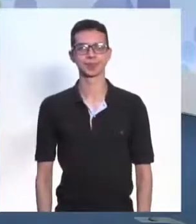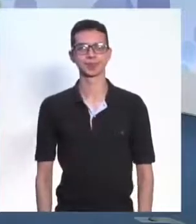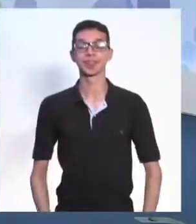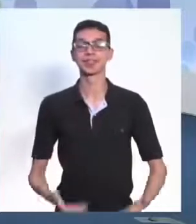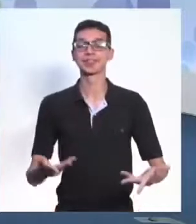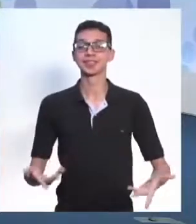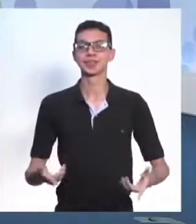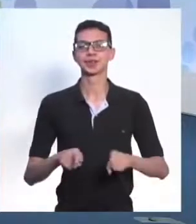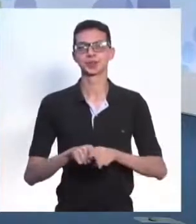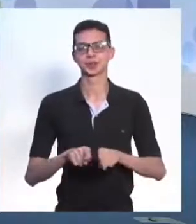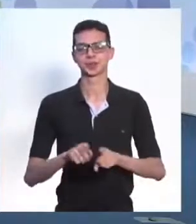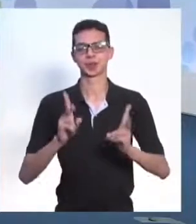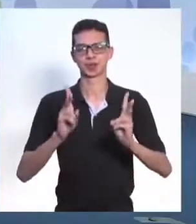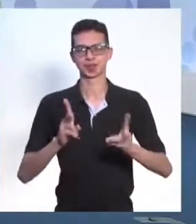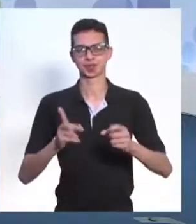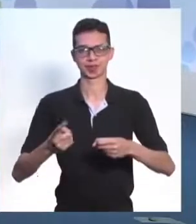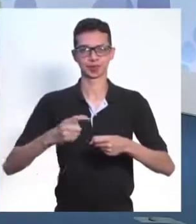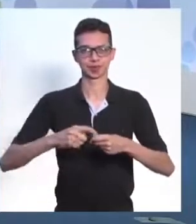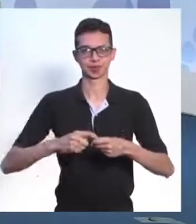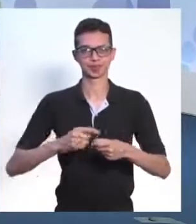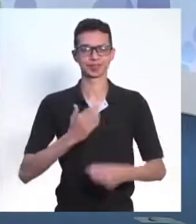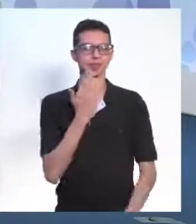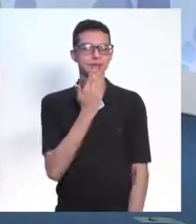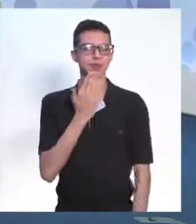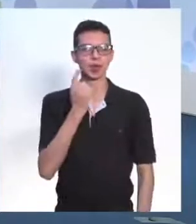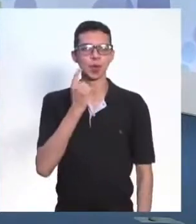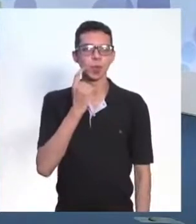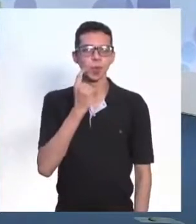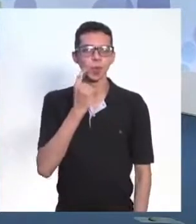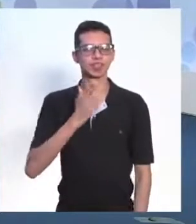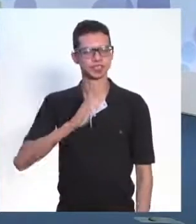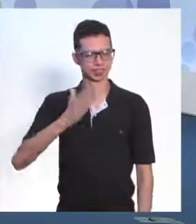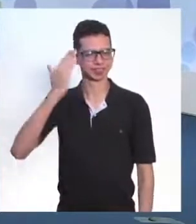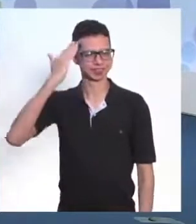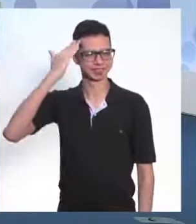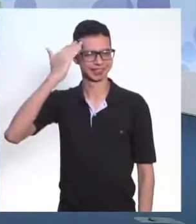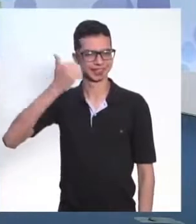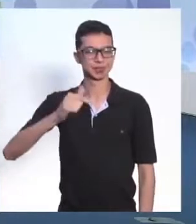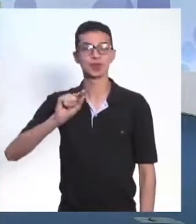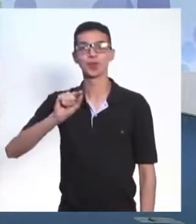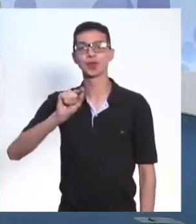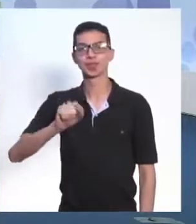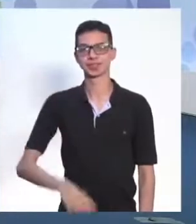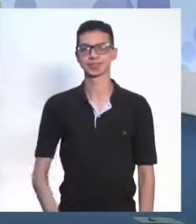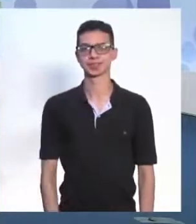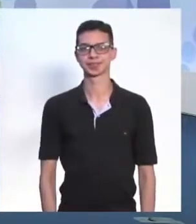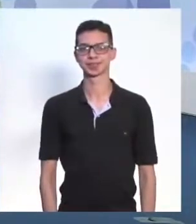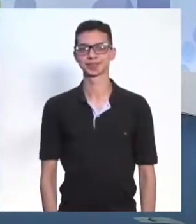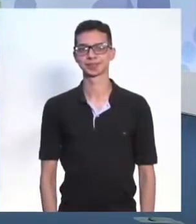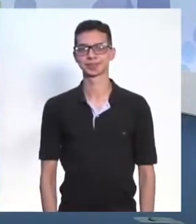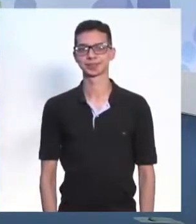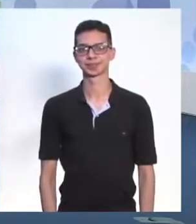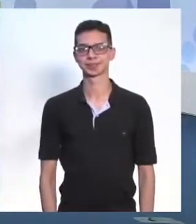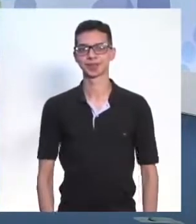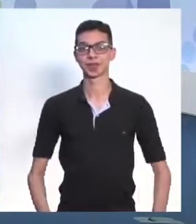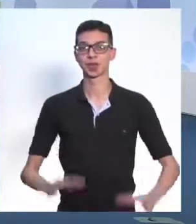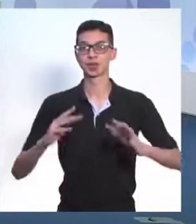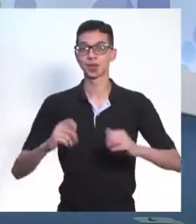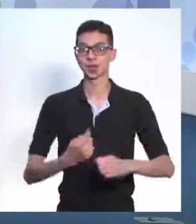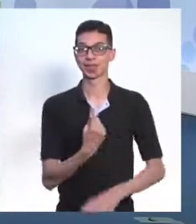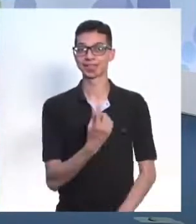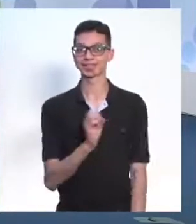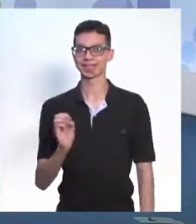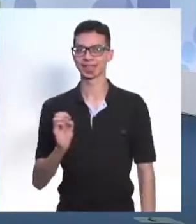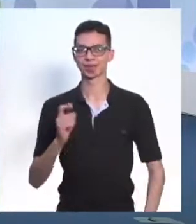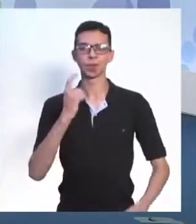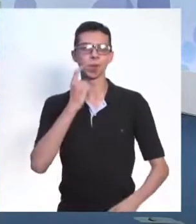agora vamos voltar para a nossa doçura. Já sei que eu tenho ao todo 100 balas.